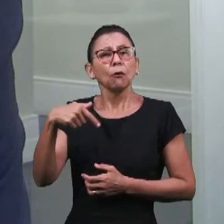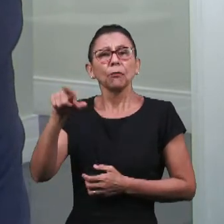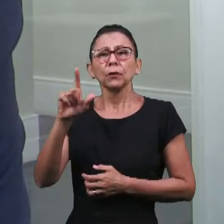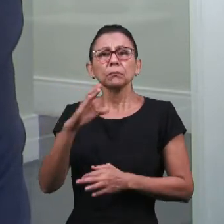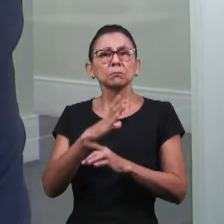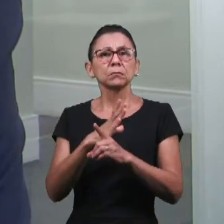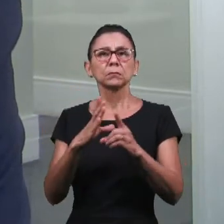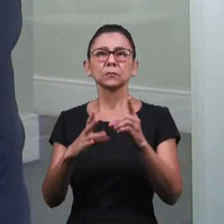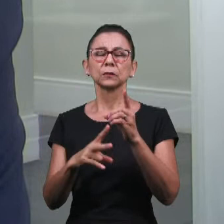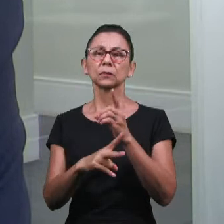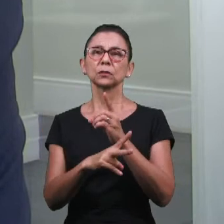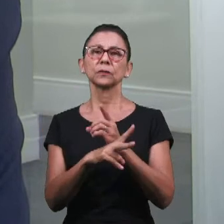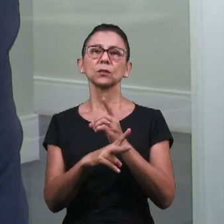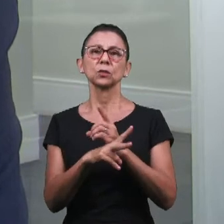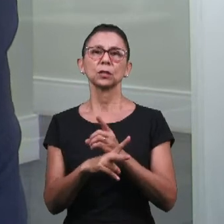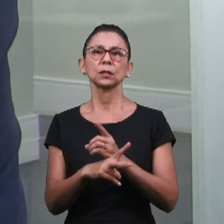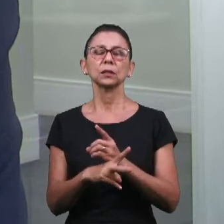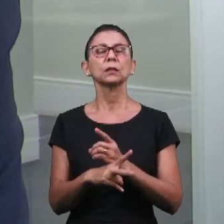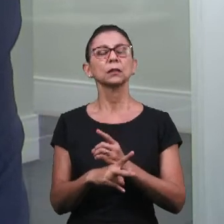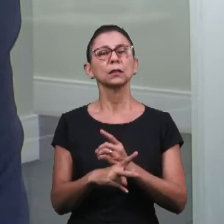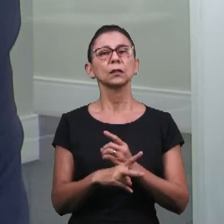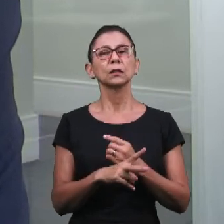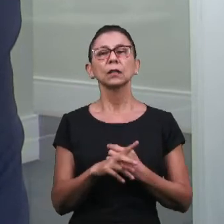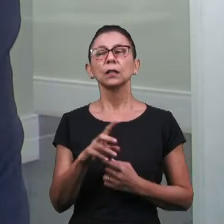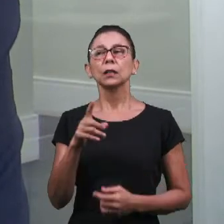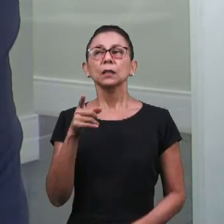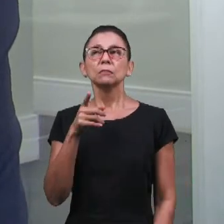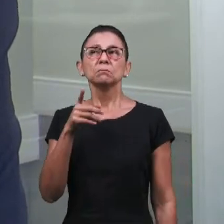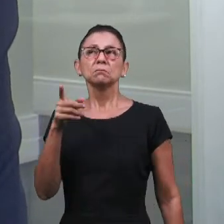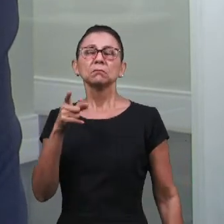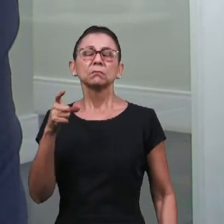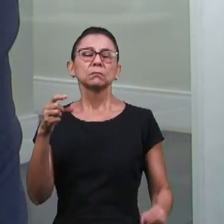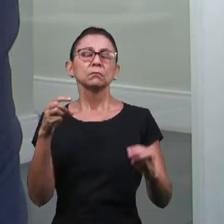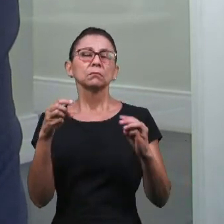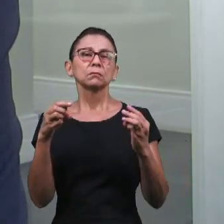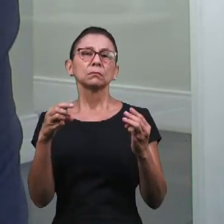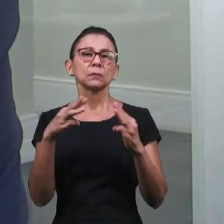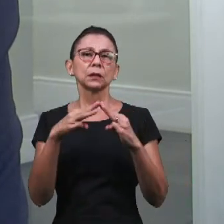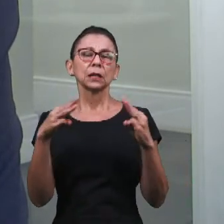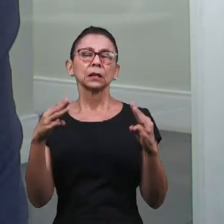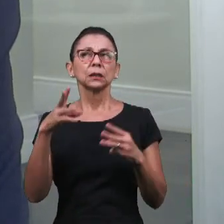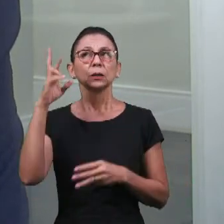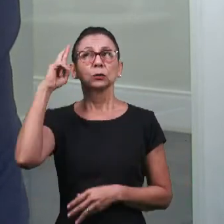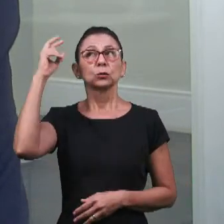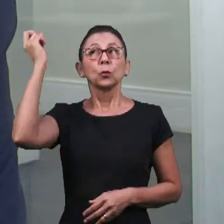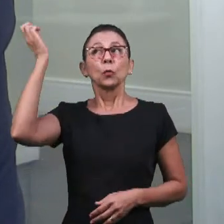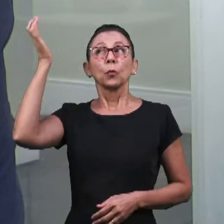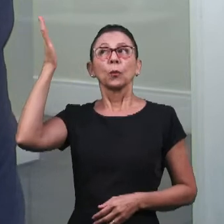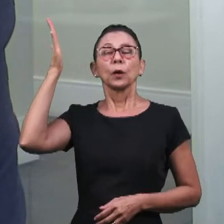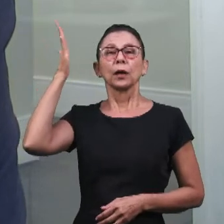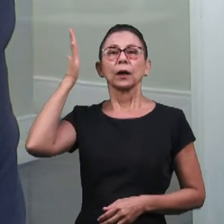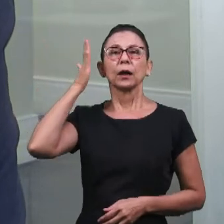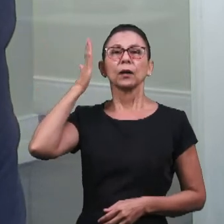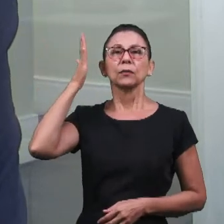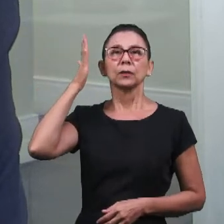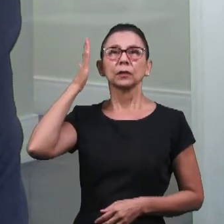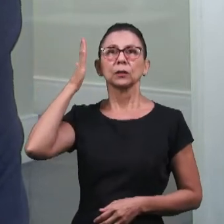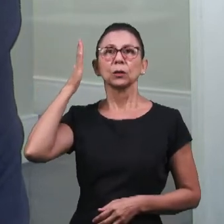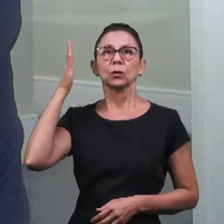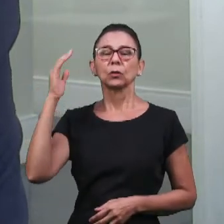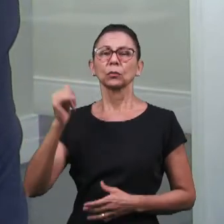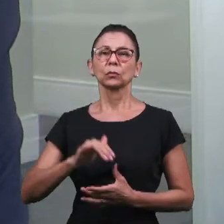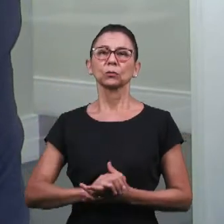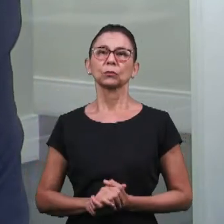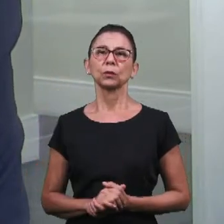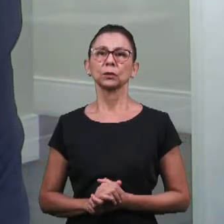E lá na vigília mal sabia eu que o Senhor tinha revelado, e quando anunciou o meu nome, o Senhor revelou